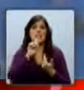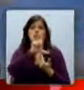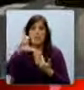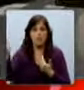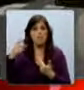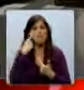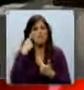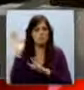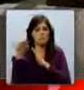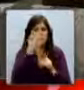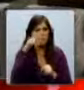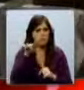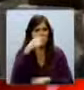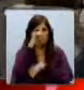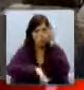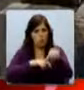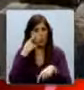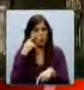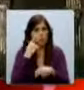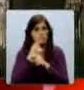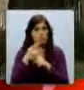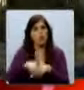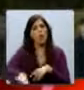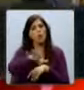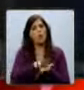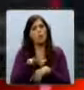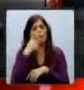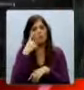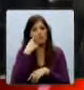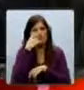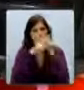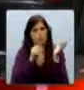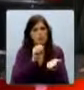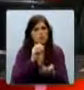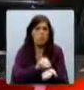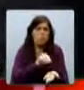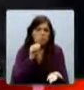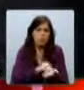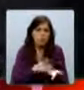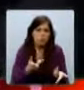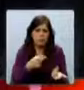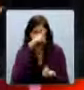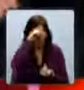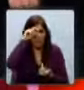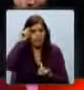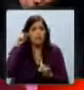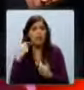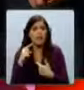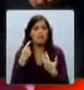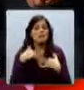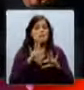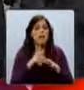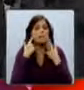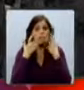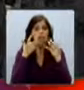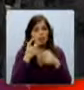vivem cerca de 7 mil pessoas. É conhecido por ser um local onde vive uma população pobre, desfavorecida, mas a sua maior notoriedade é sobretudo porque